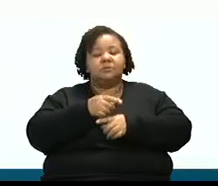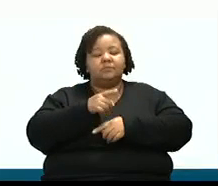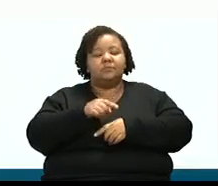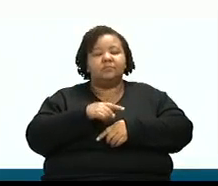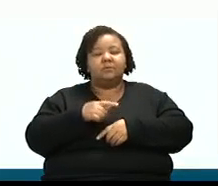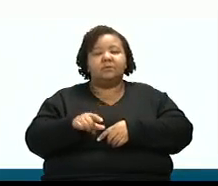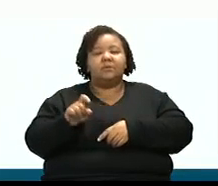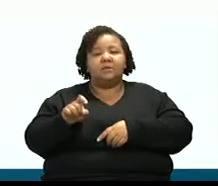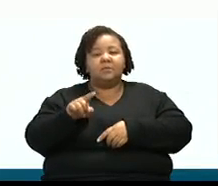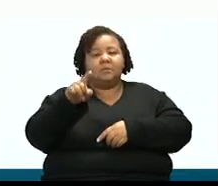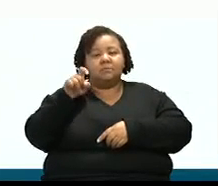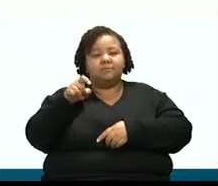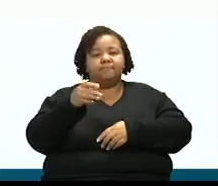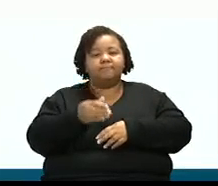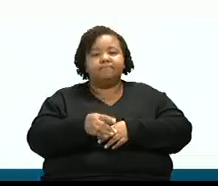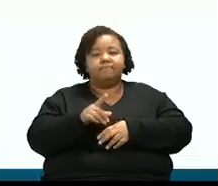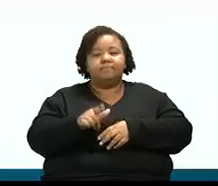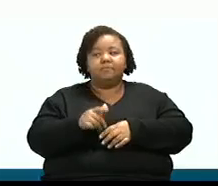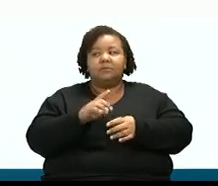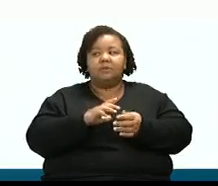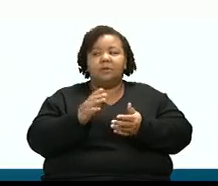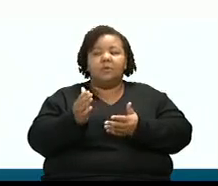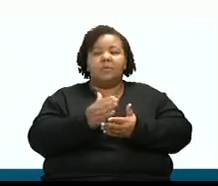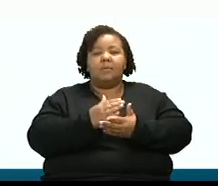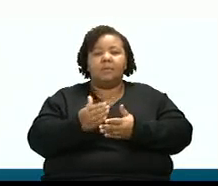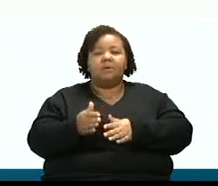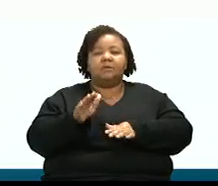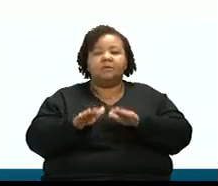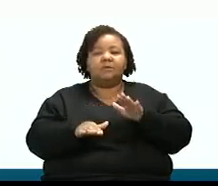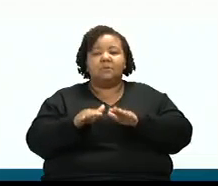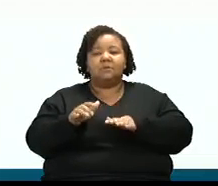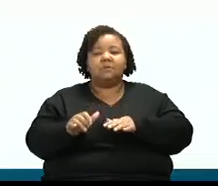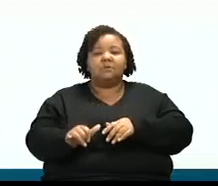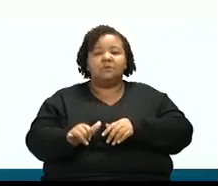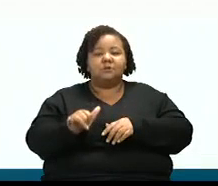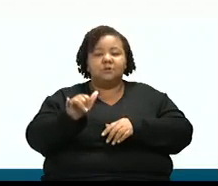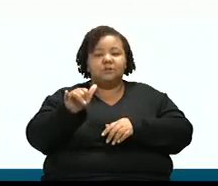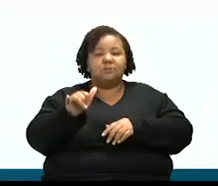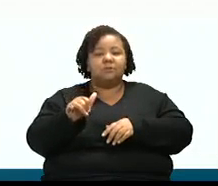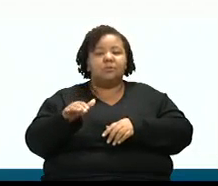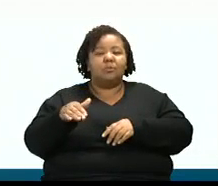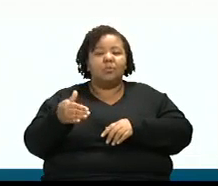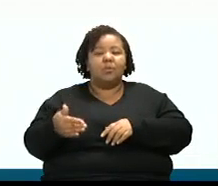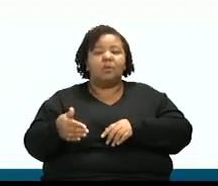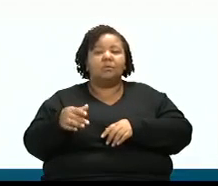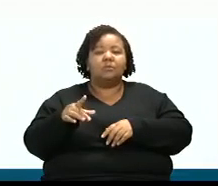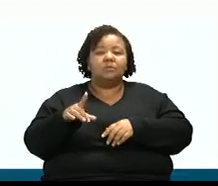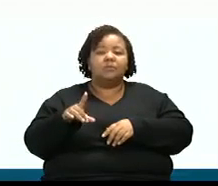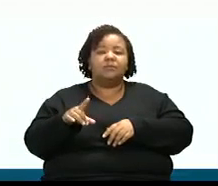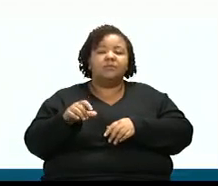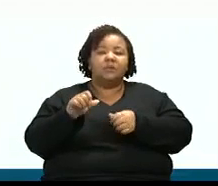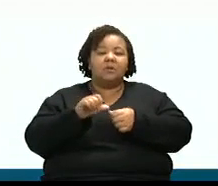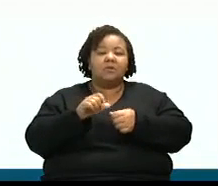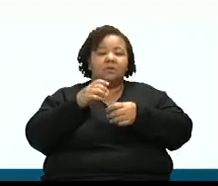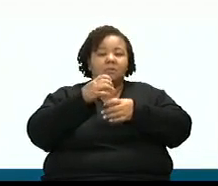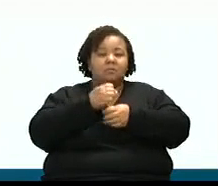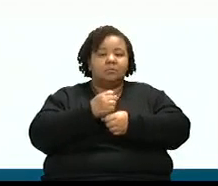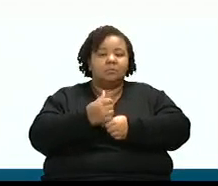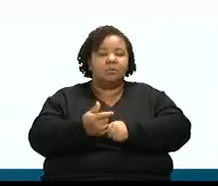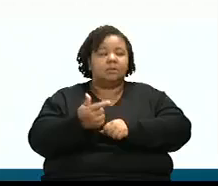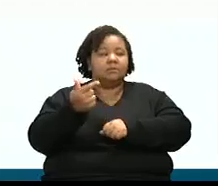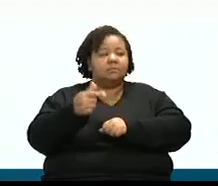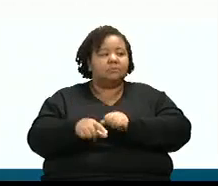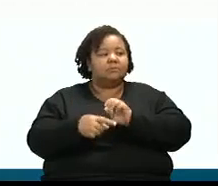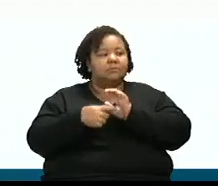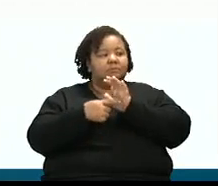uma incógnita ainda, que é uma parte que depende de y. Quando eu derivo essa expressão que eu obtive